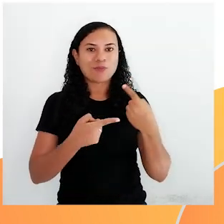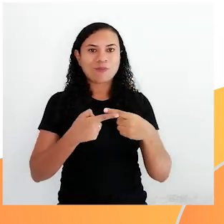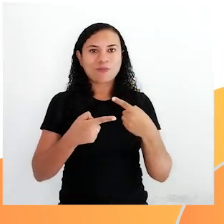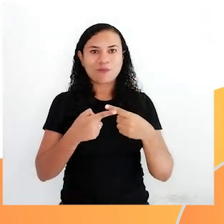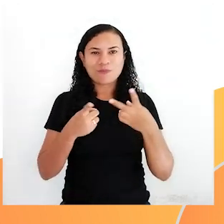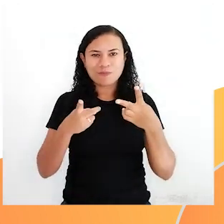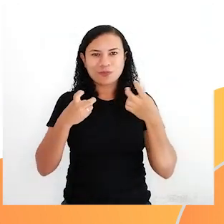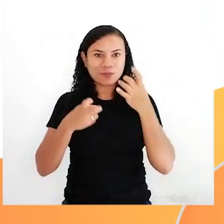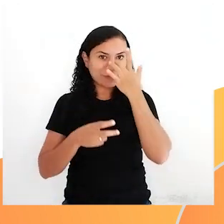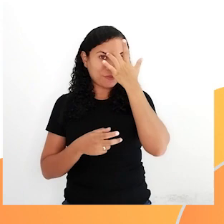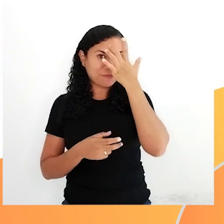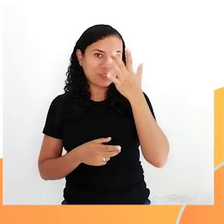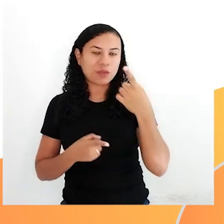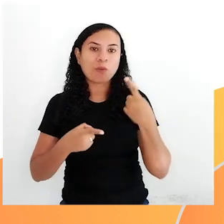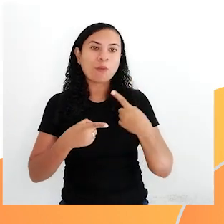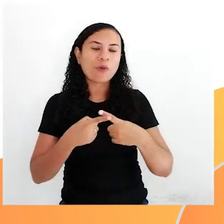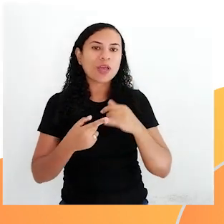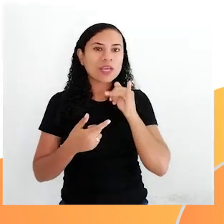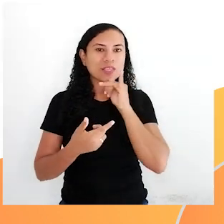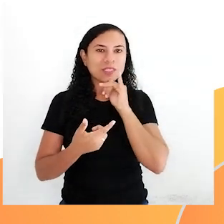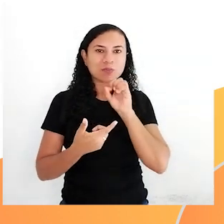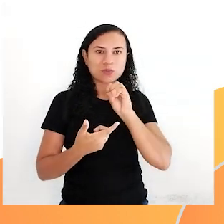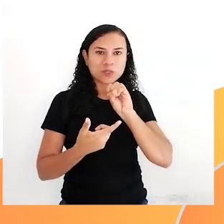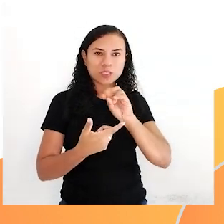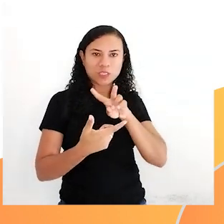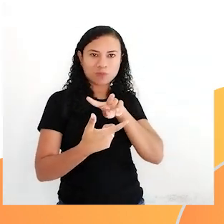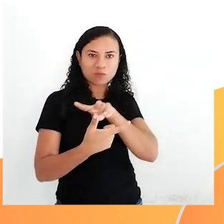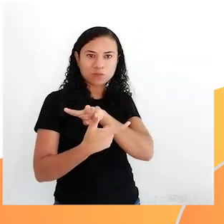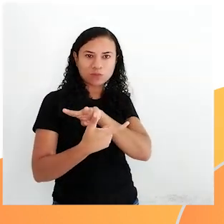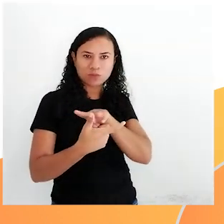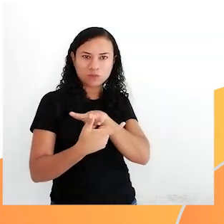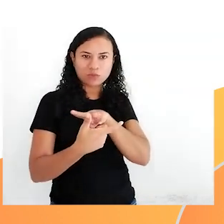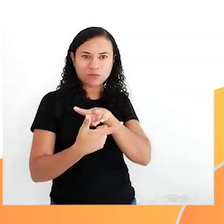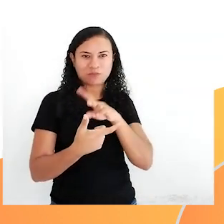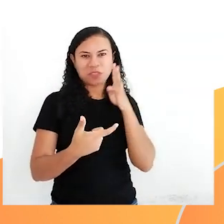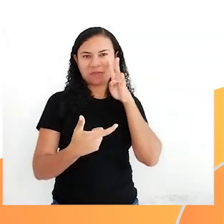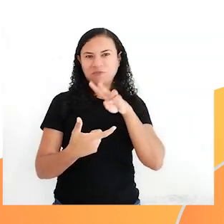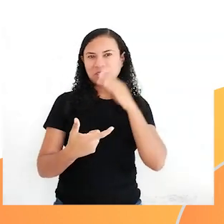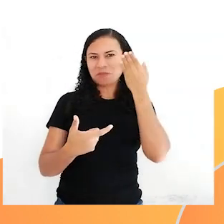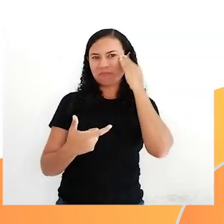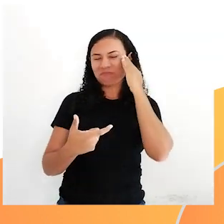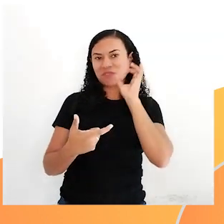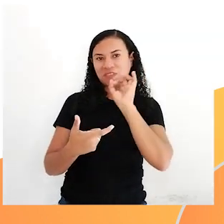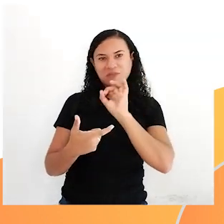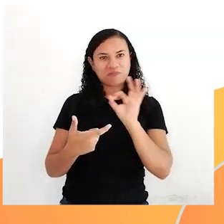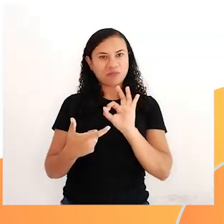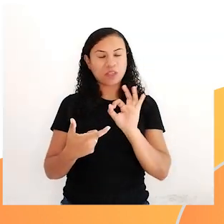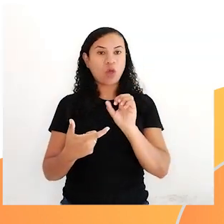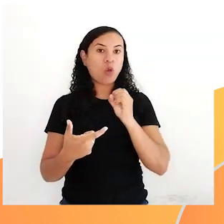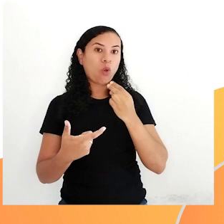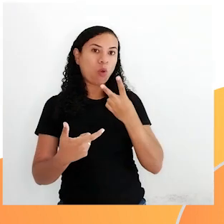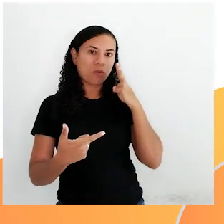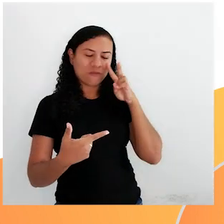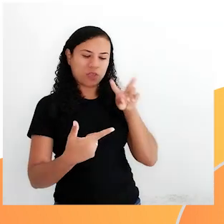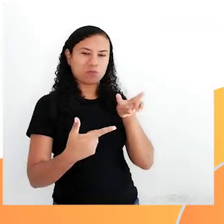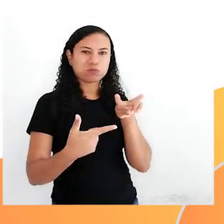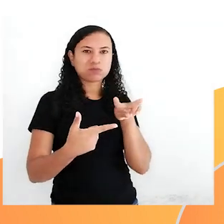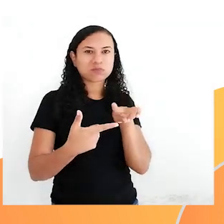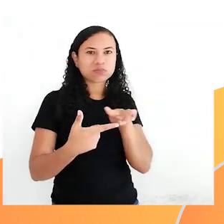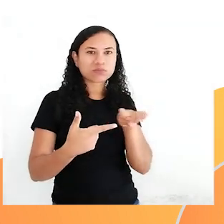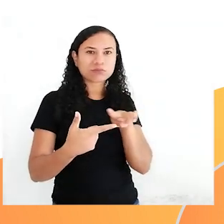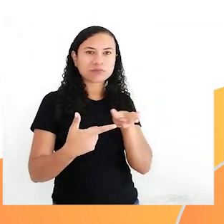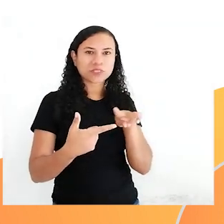palavra desalma e nem a palavra almado. Portanto, ocorreu a anexação de prefixo